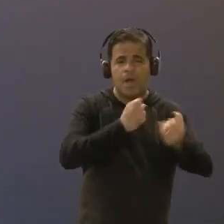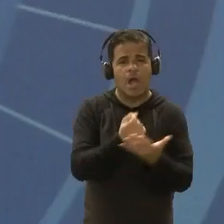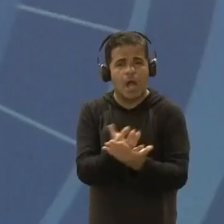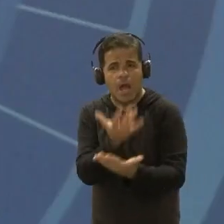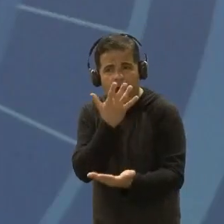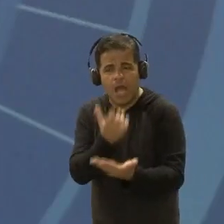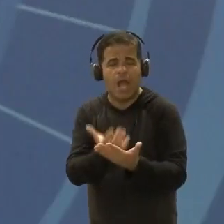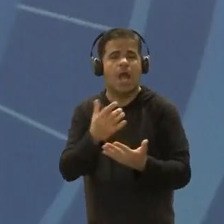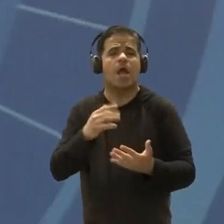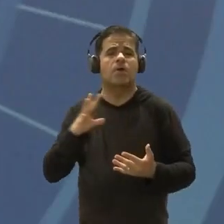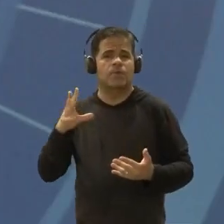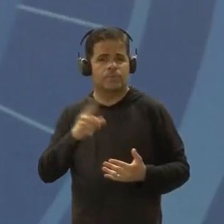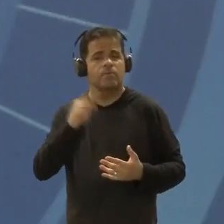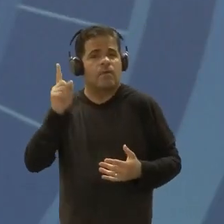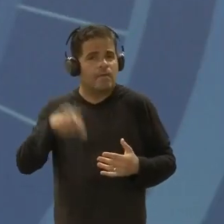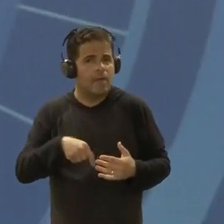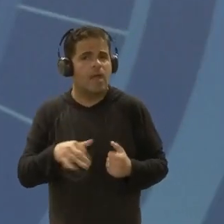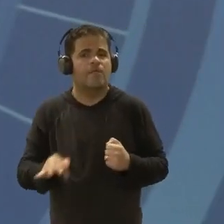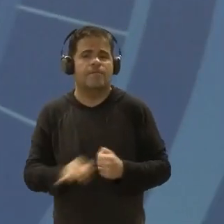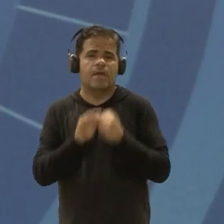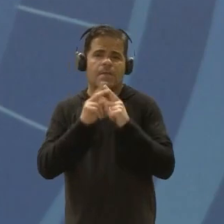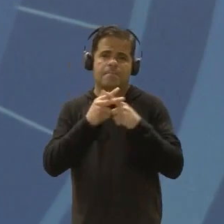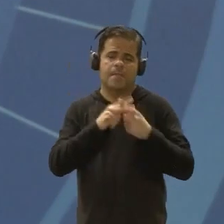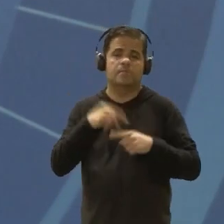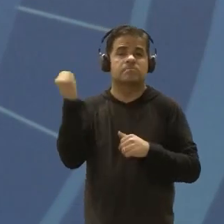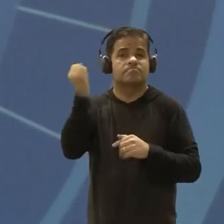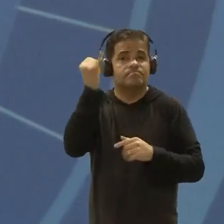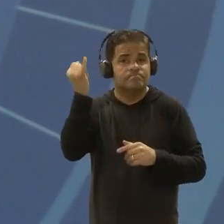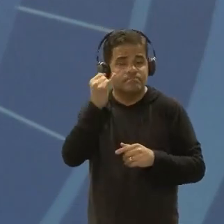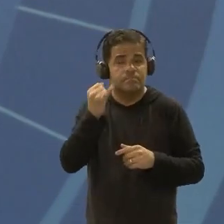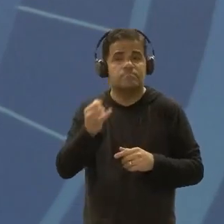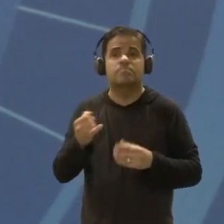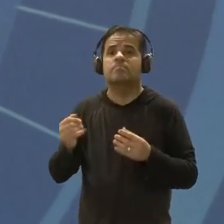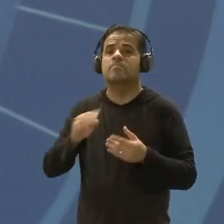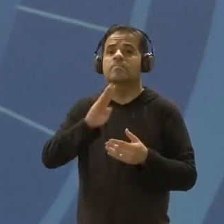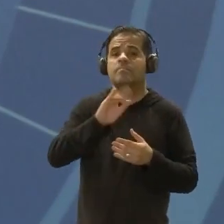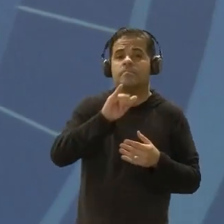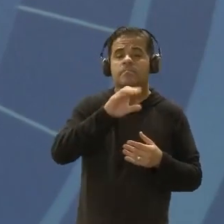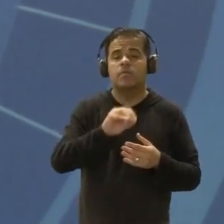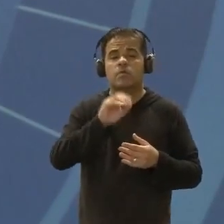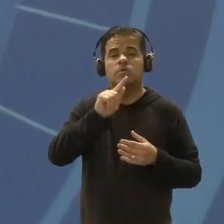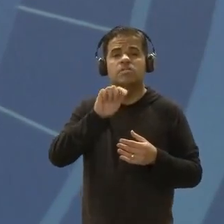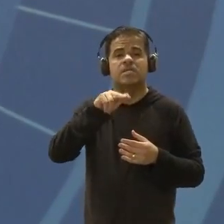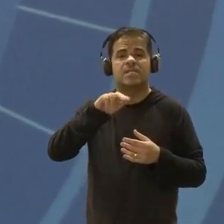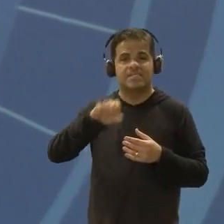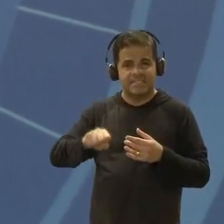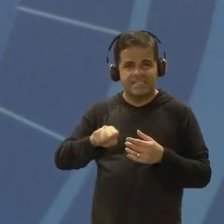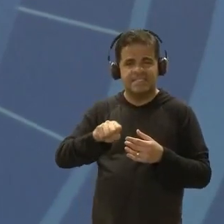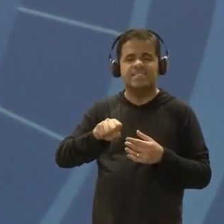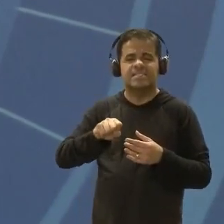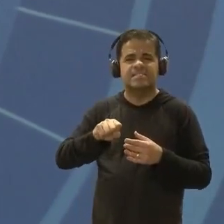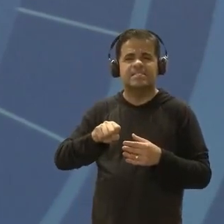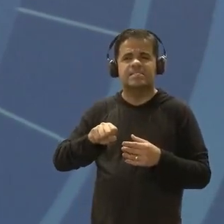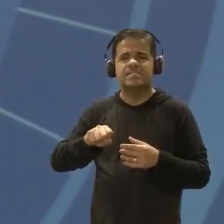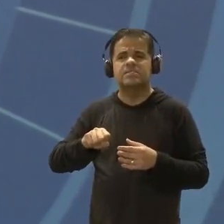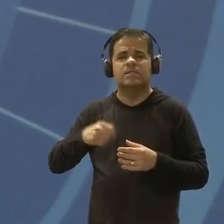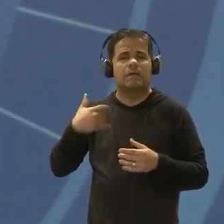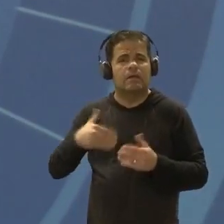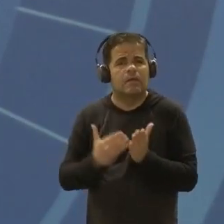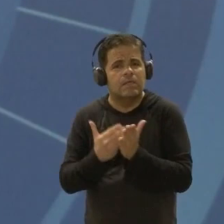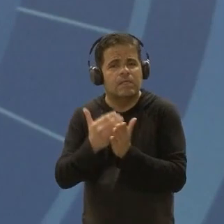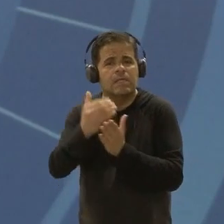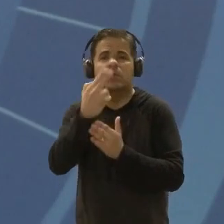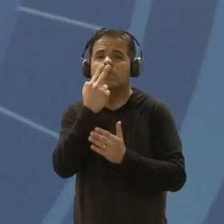aumento de glucagon, eles são ferramentas importantes para a biogênese mitocondrial. O excesso